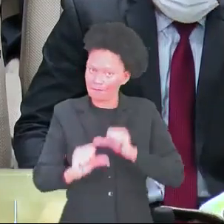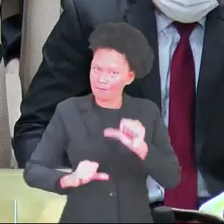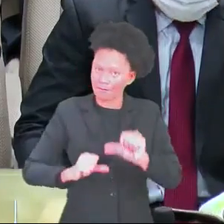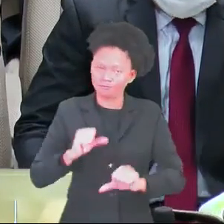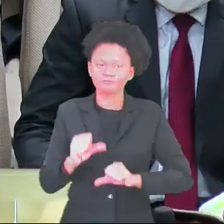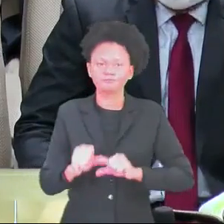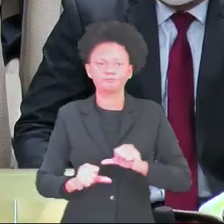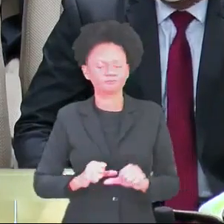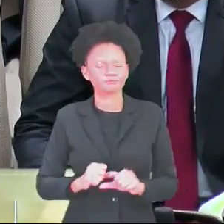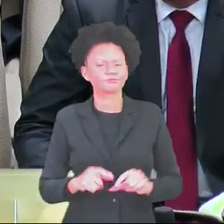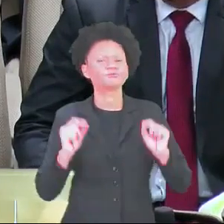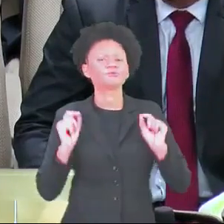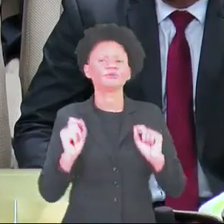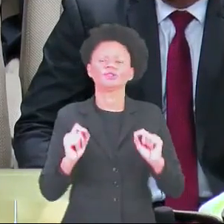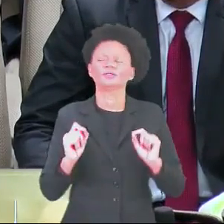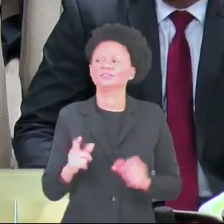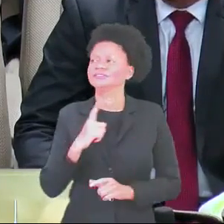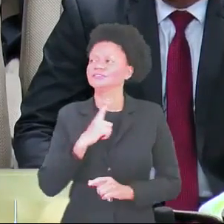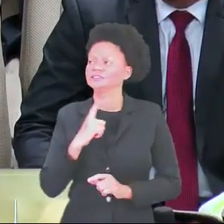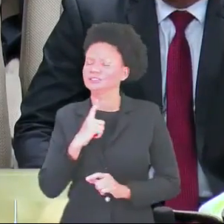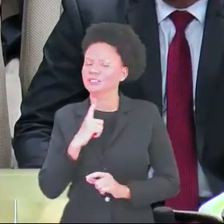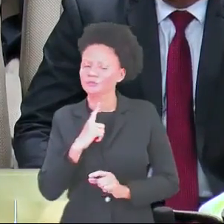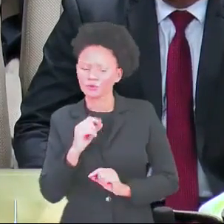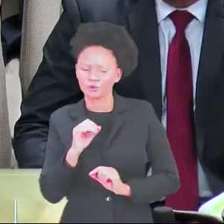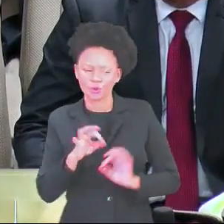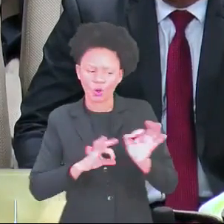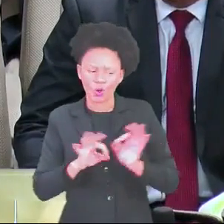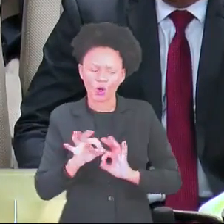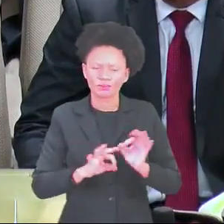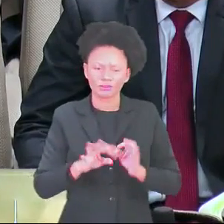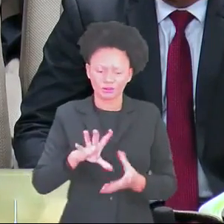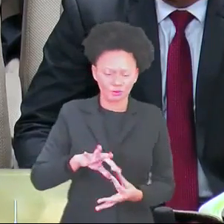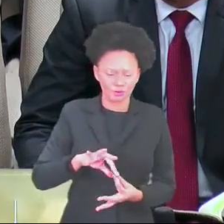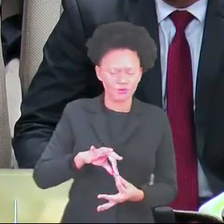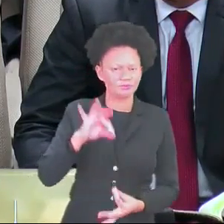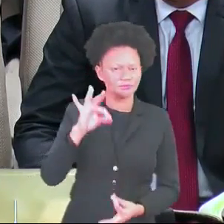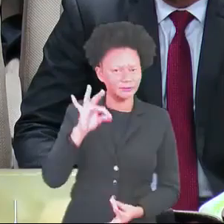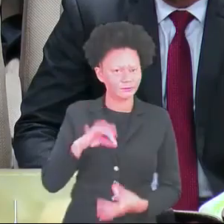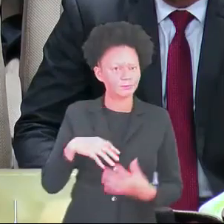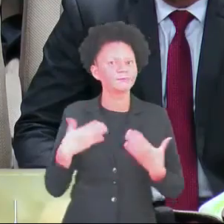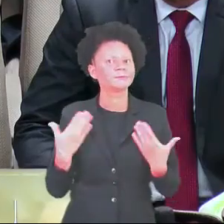transformada, o que é que nós temos que fazer com o nosso espírito?